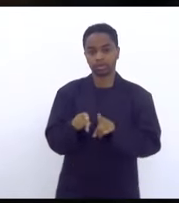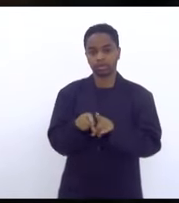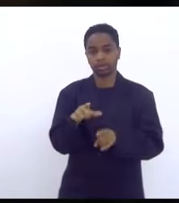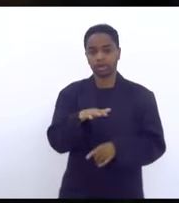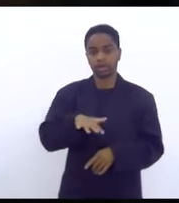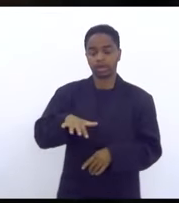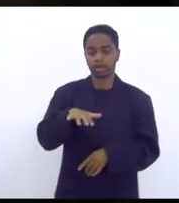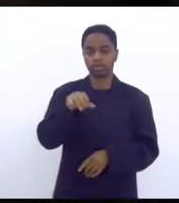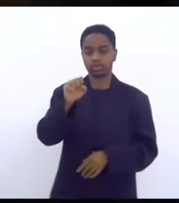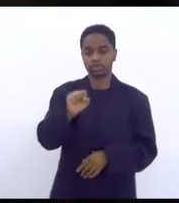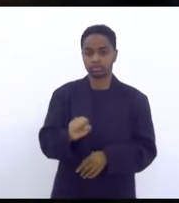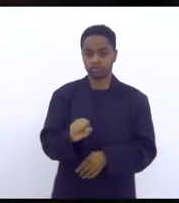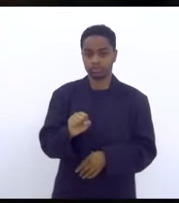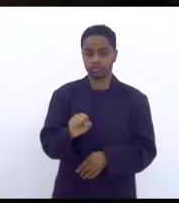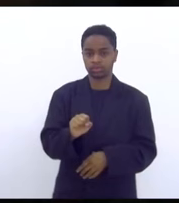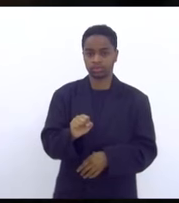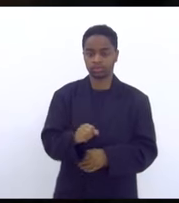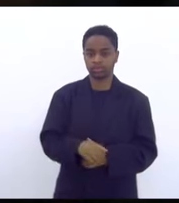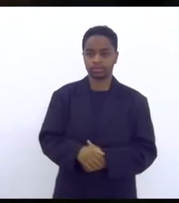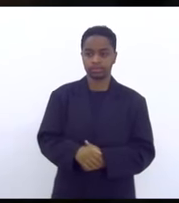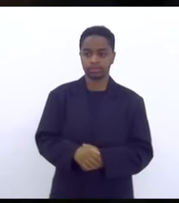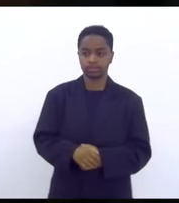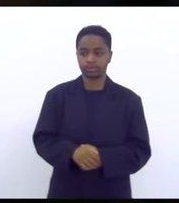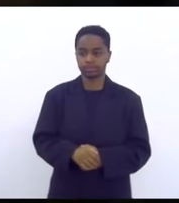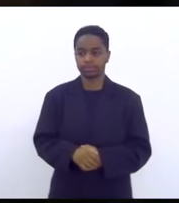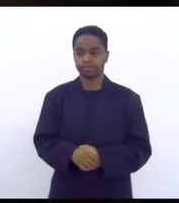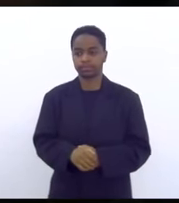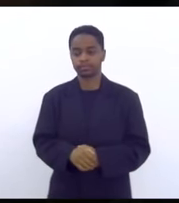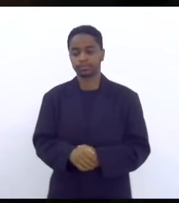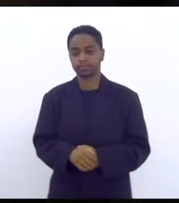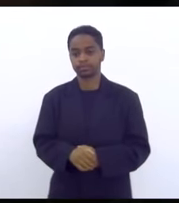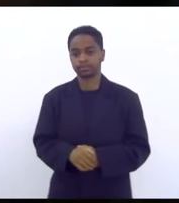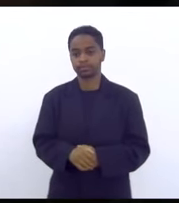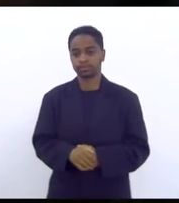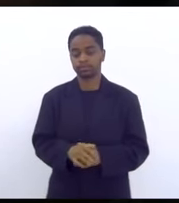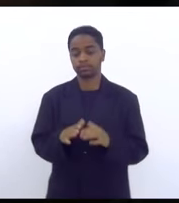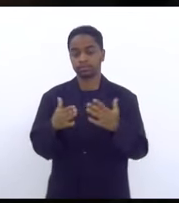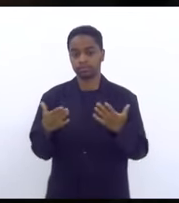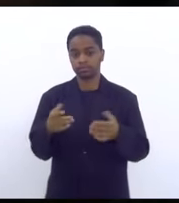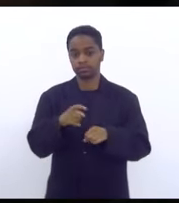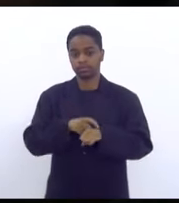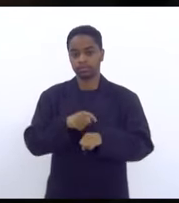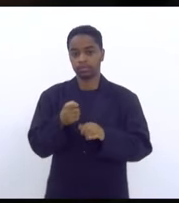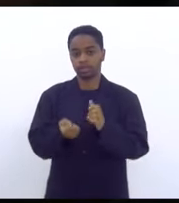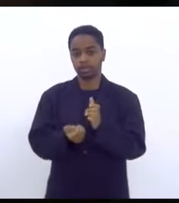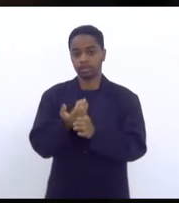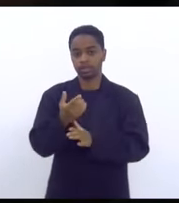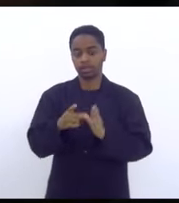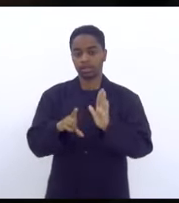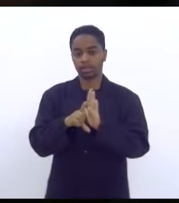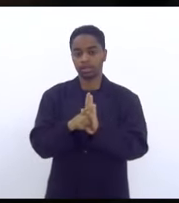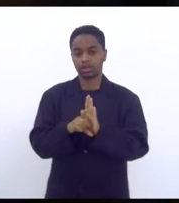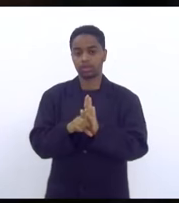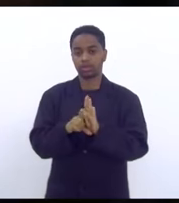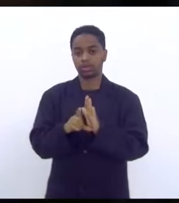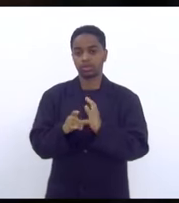sul do estado. E aí, ao se criar a lei do polo metal